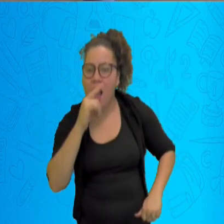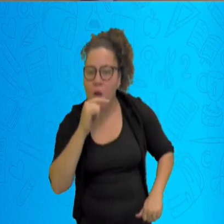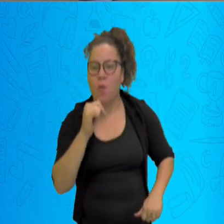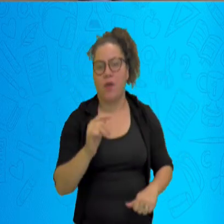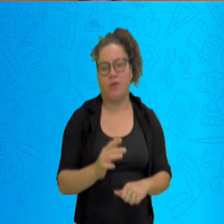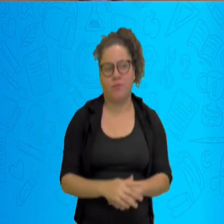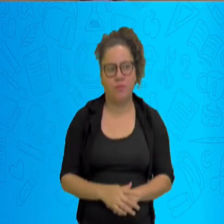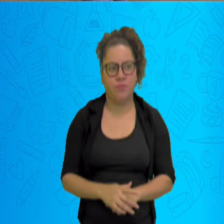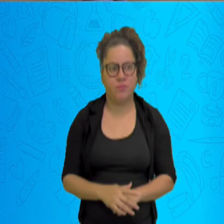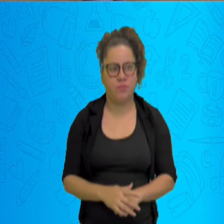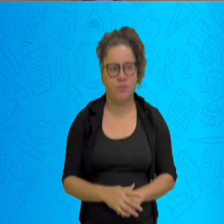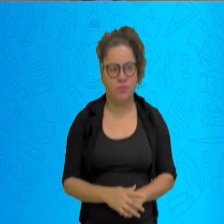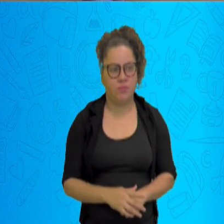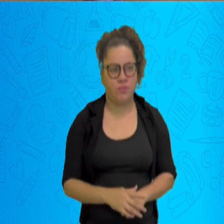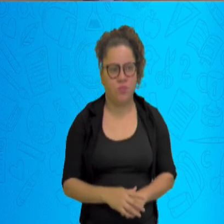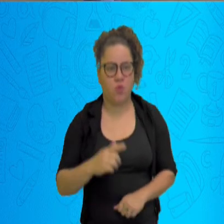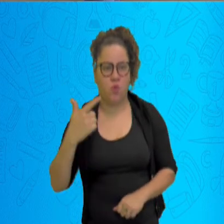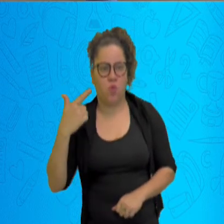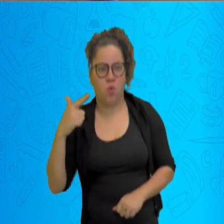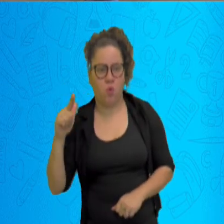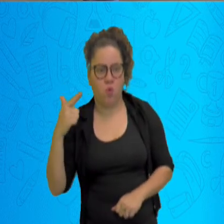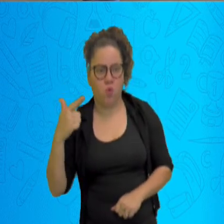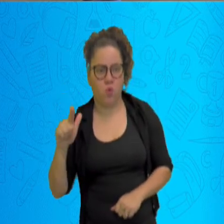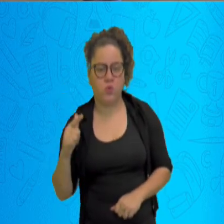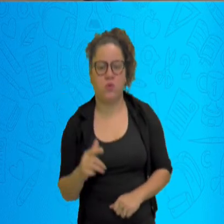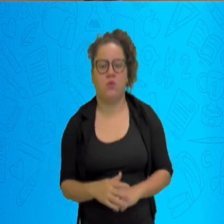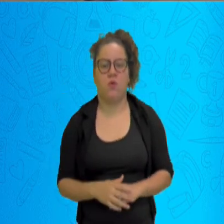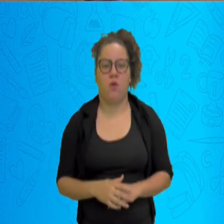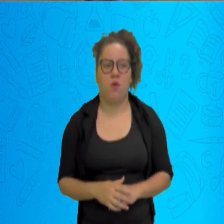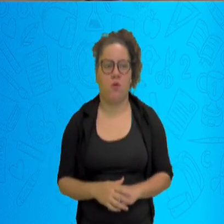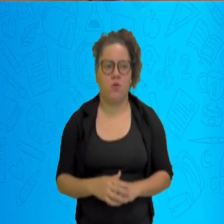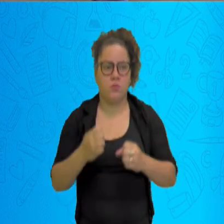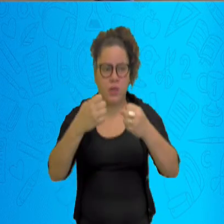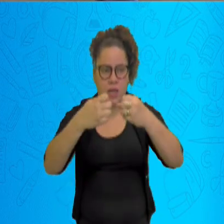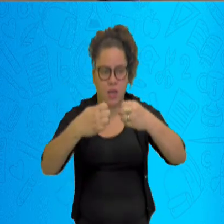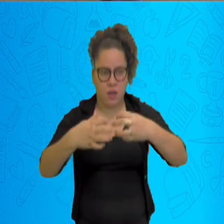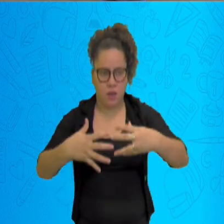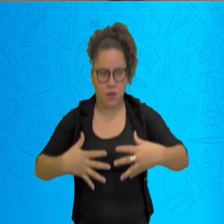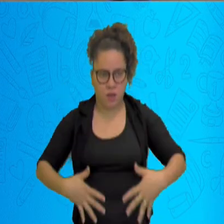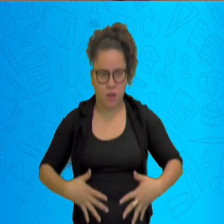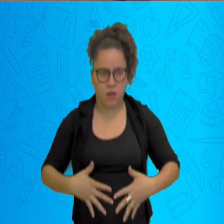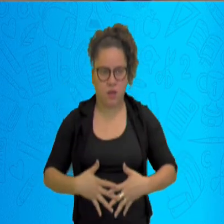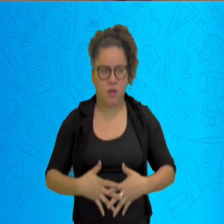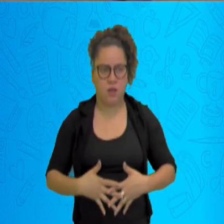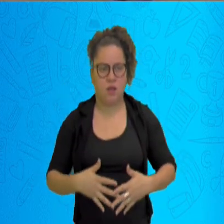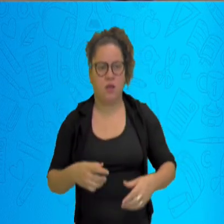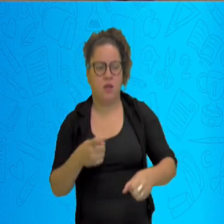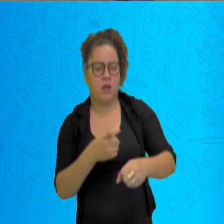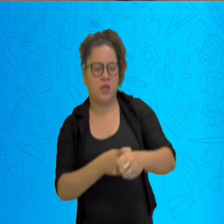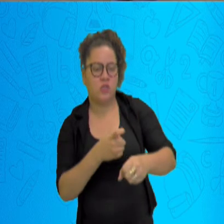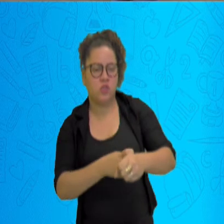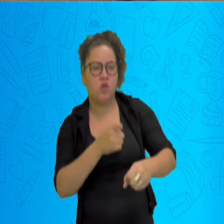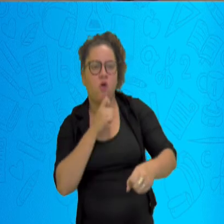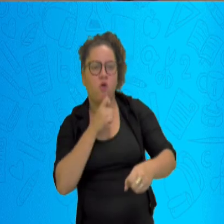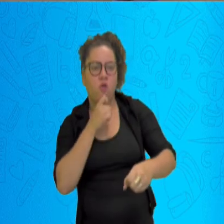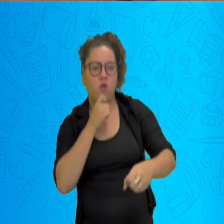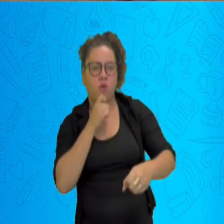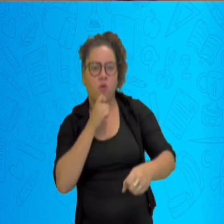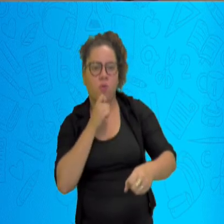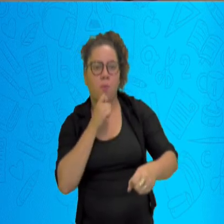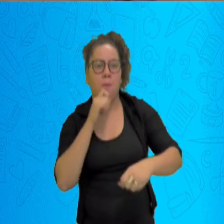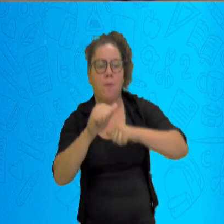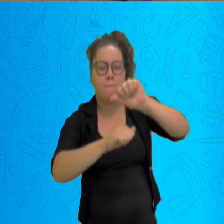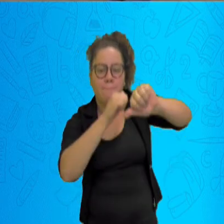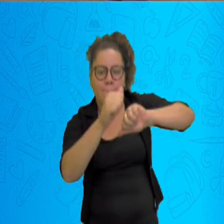Eu poderia também dar outra definição. Passa da fase sólida, que é a mesma dali, para